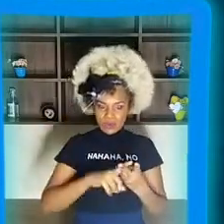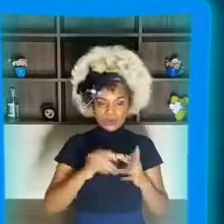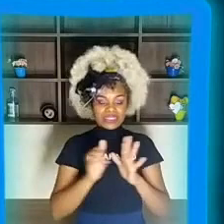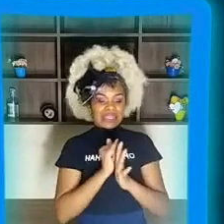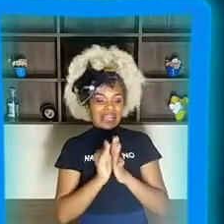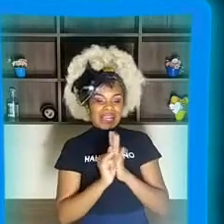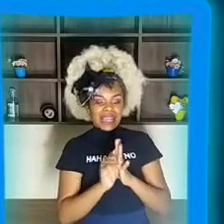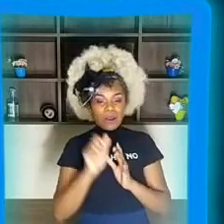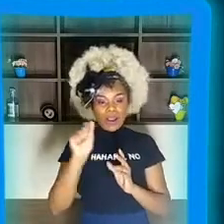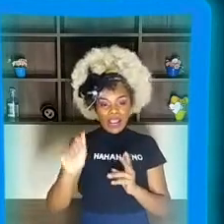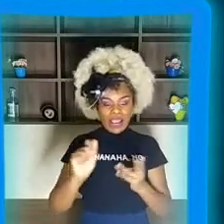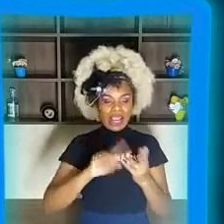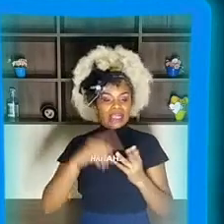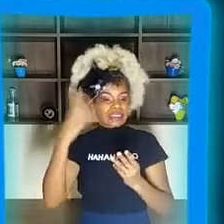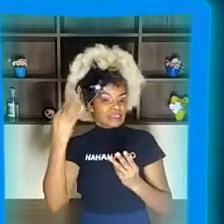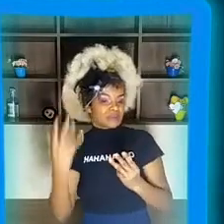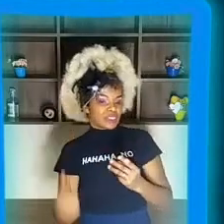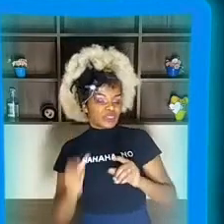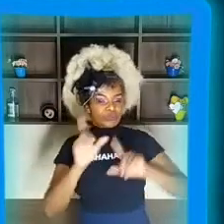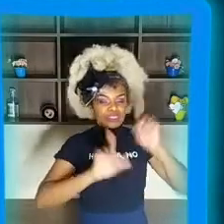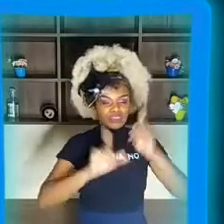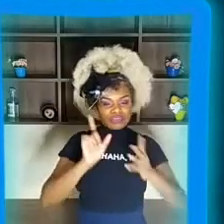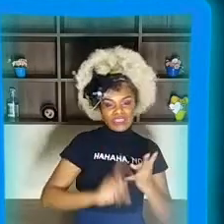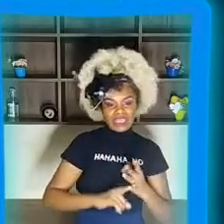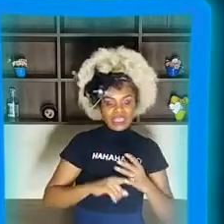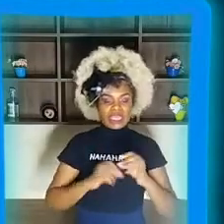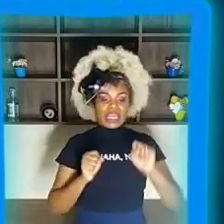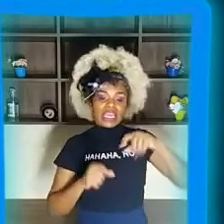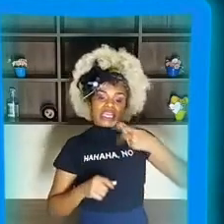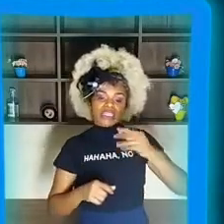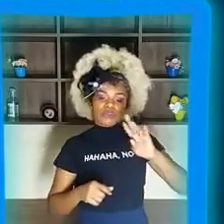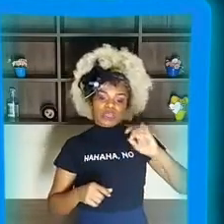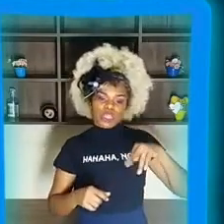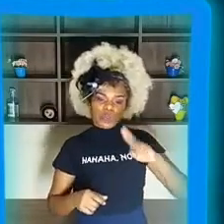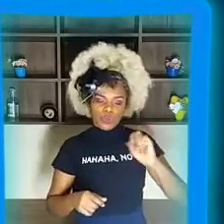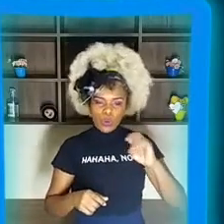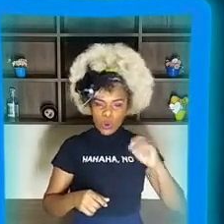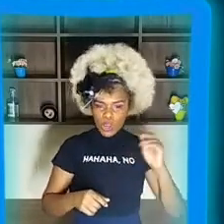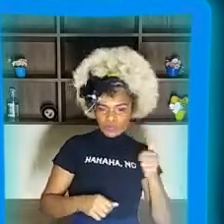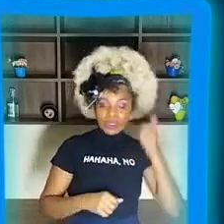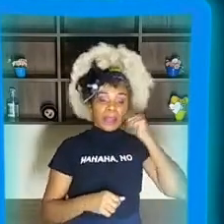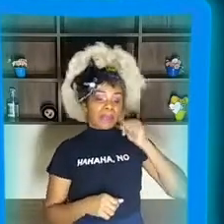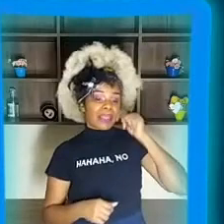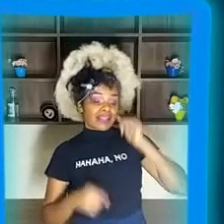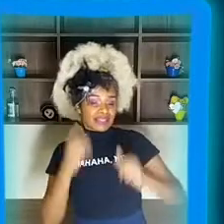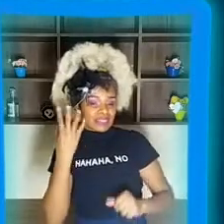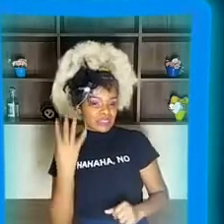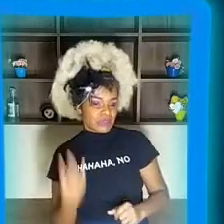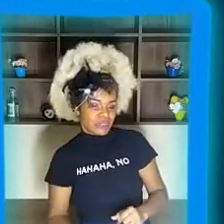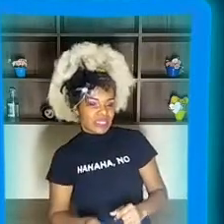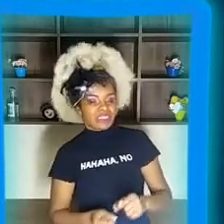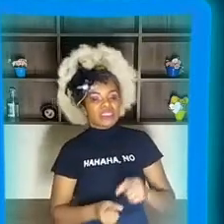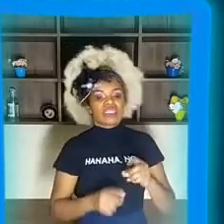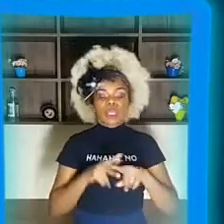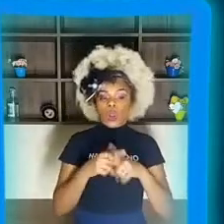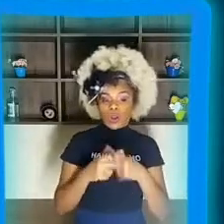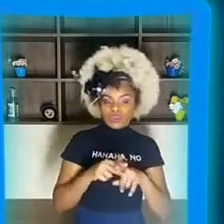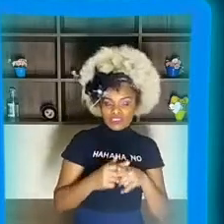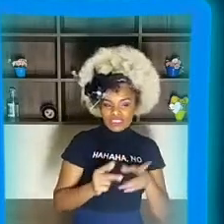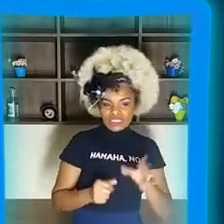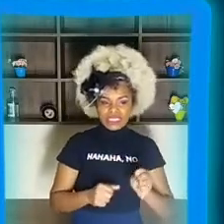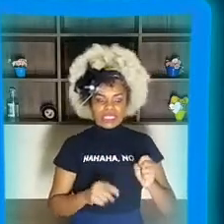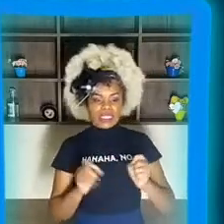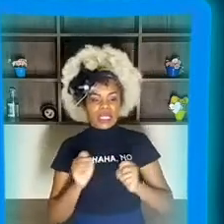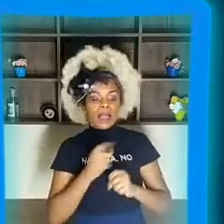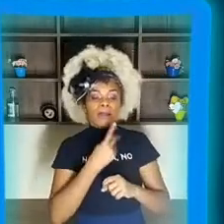A, Espiritismo TV, Espirituosos, Meninas Espíritas, Oficina,